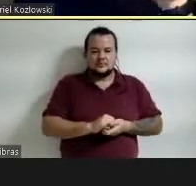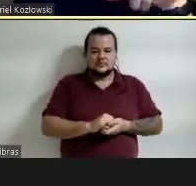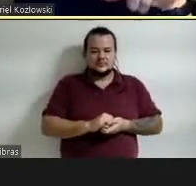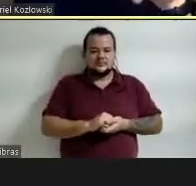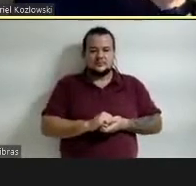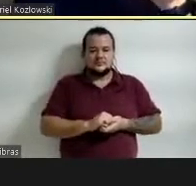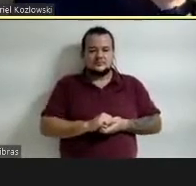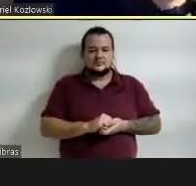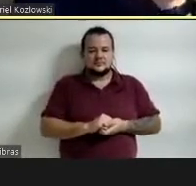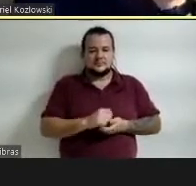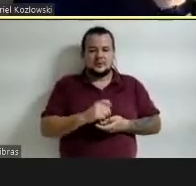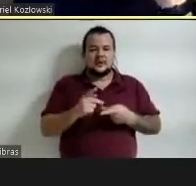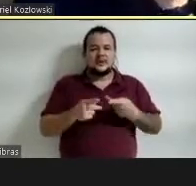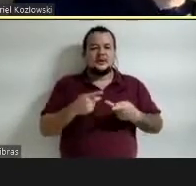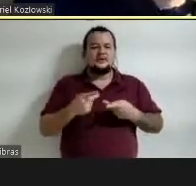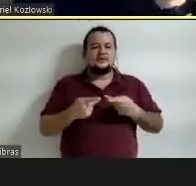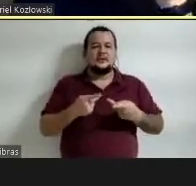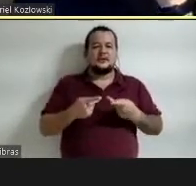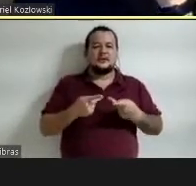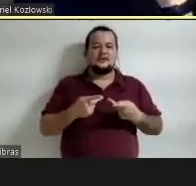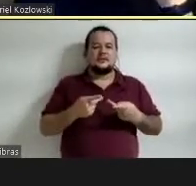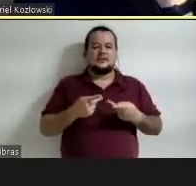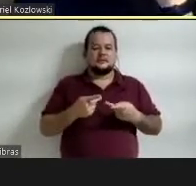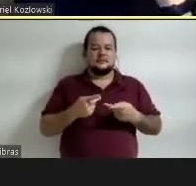e fala que nesse momento